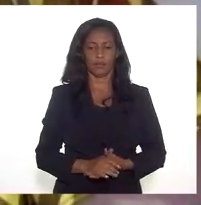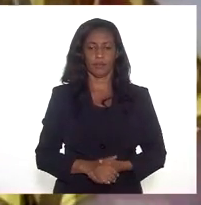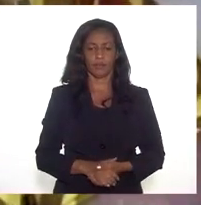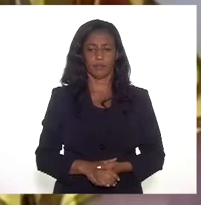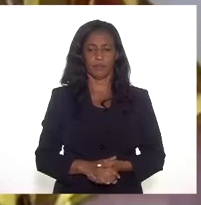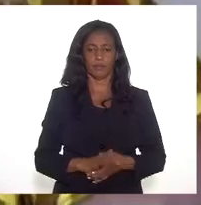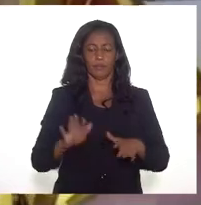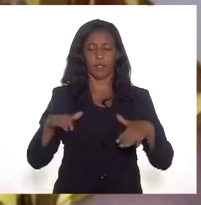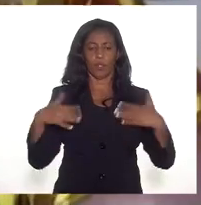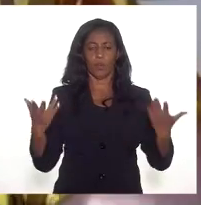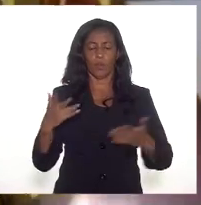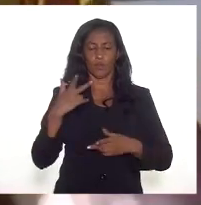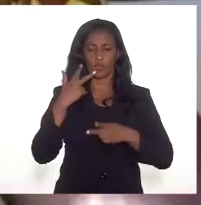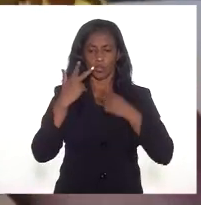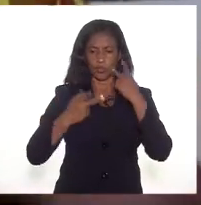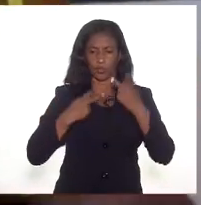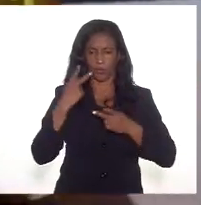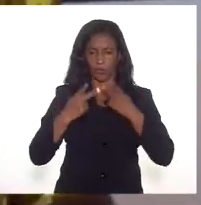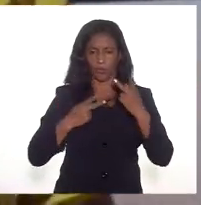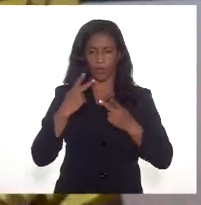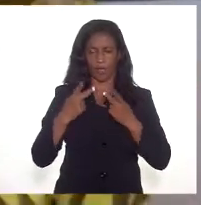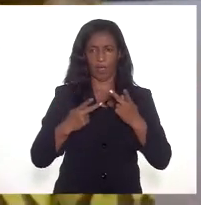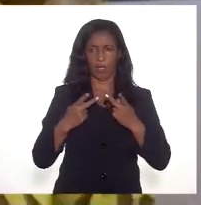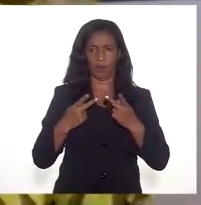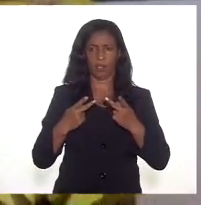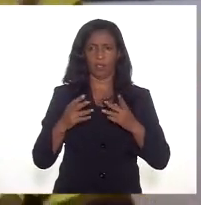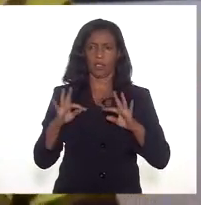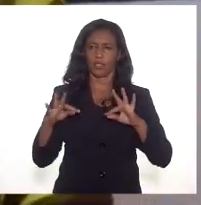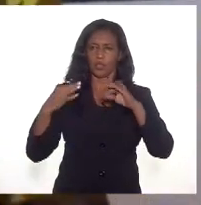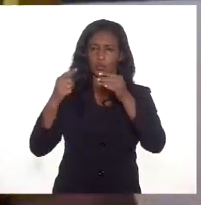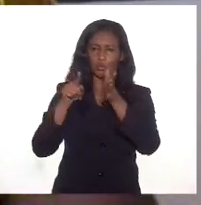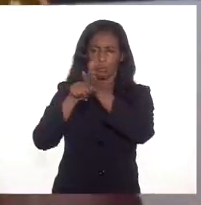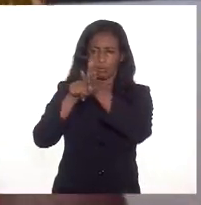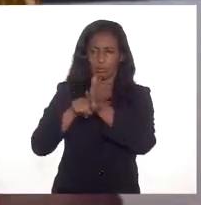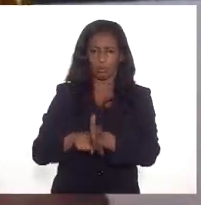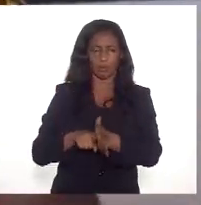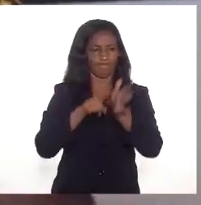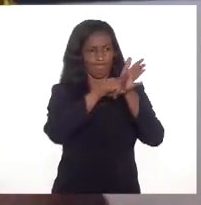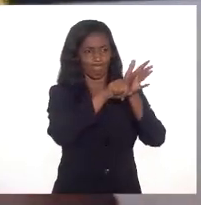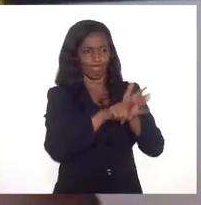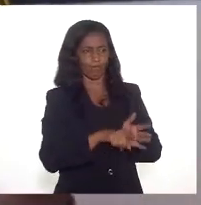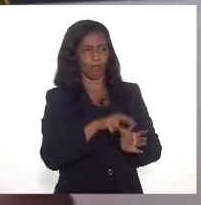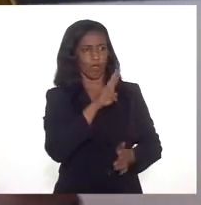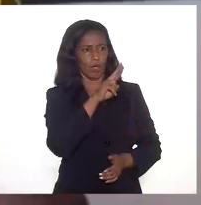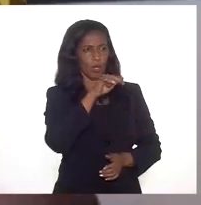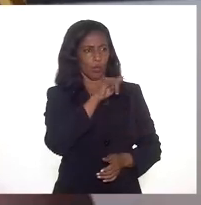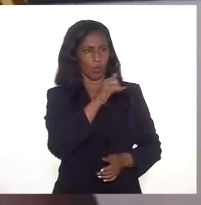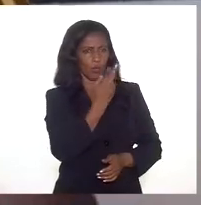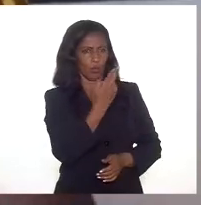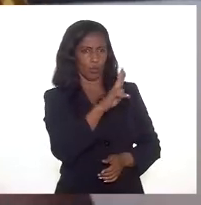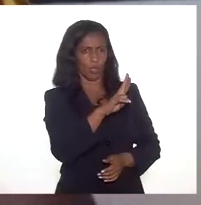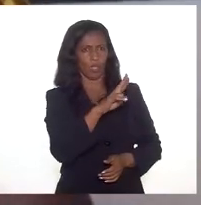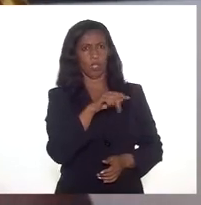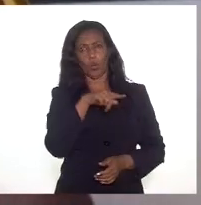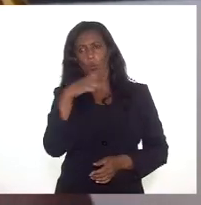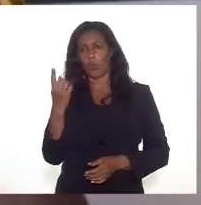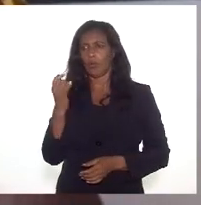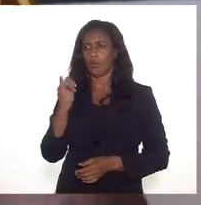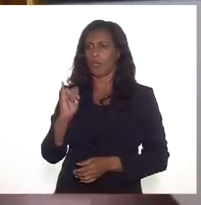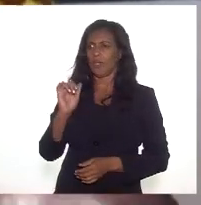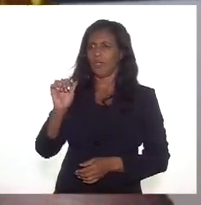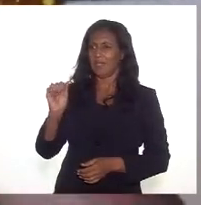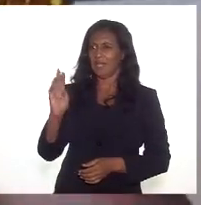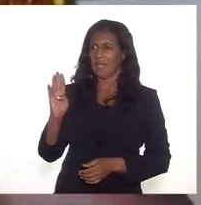que quando a gente fala, né, dos dois elementos que ali foram investigados, tanto a UNIR quanto o caso Iabas,